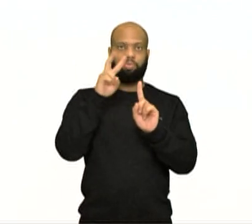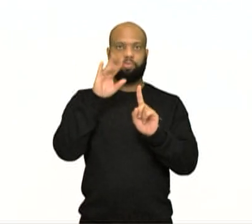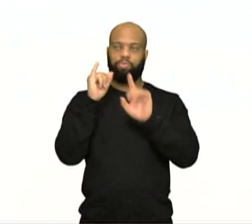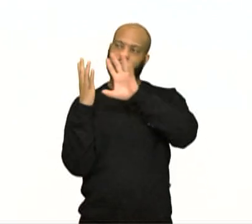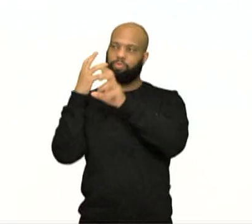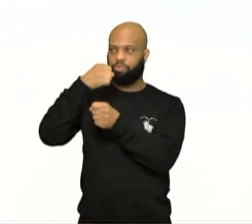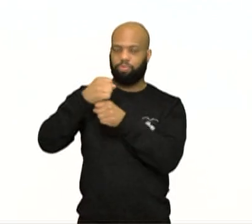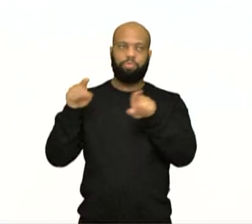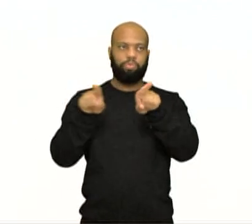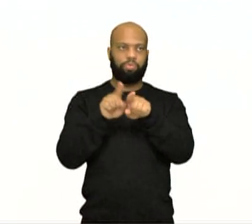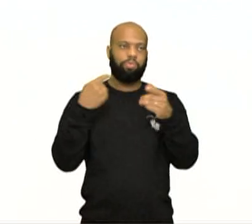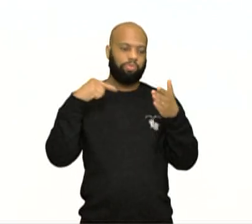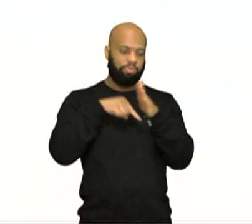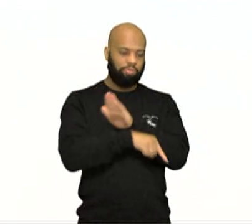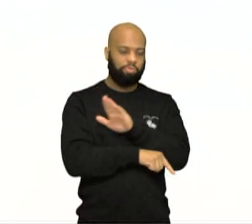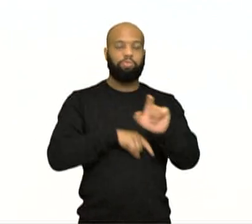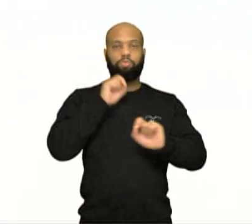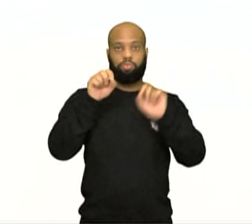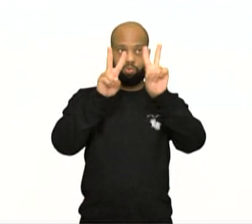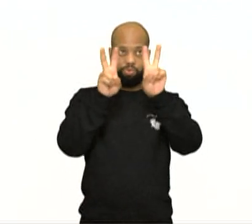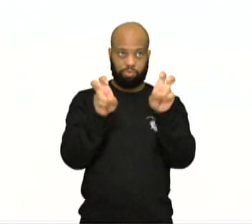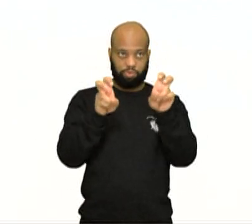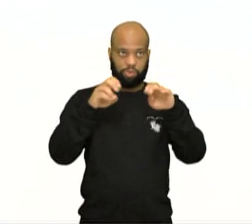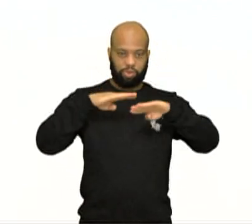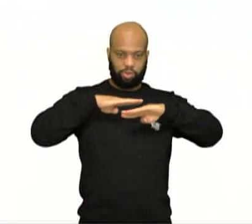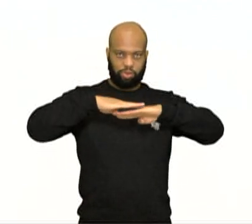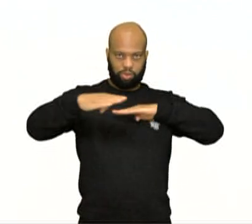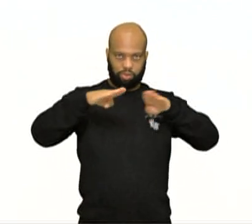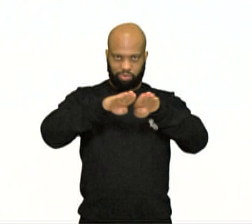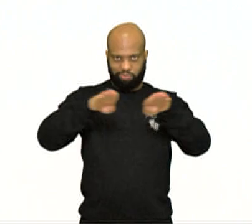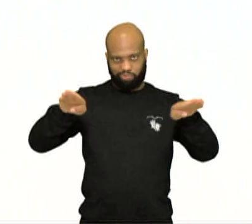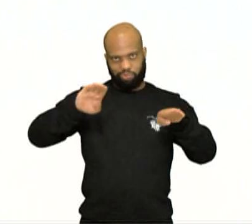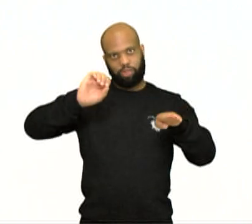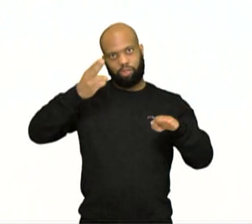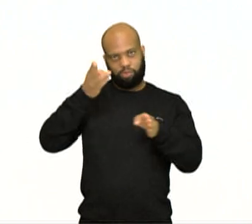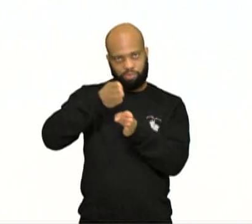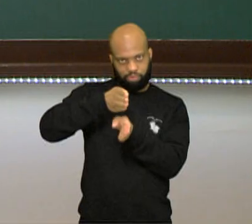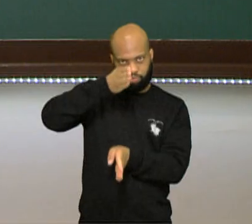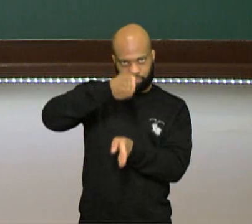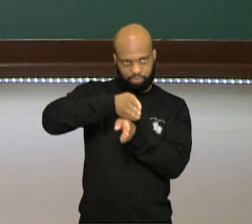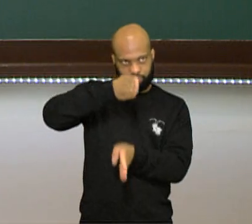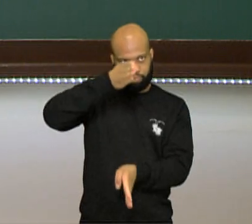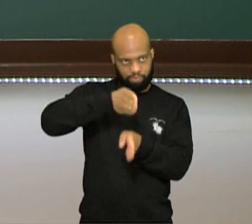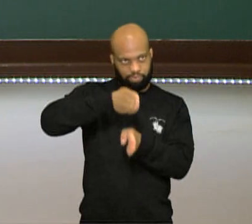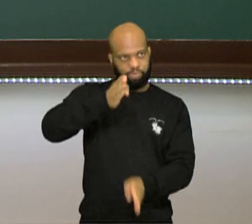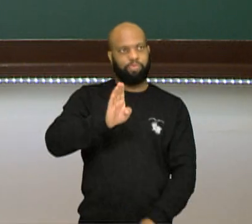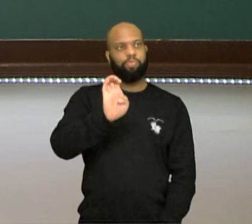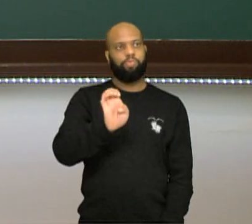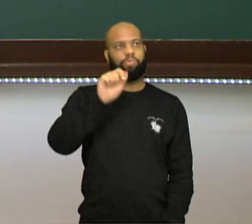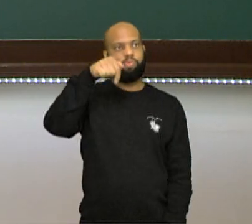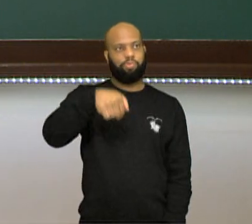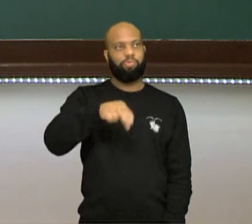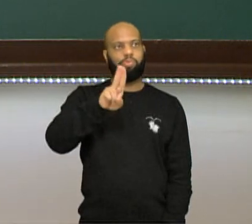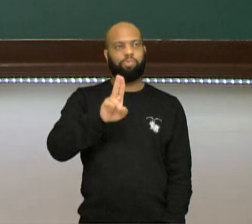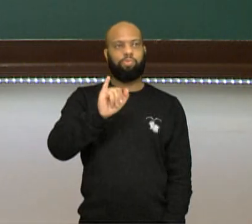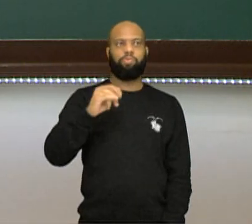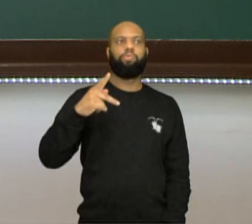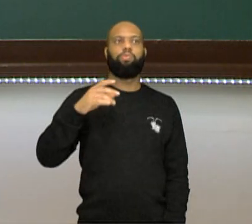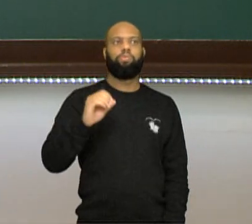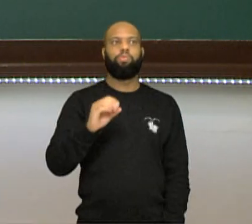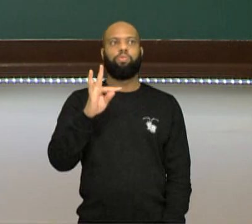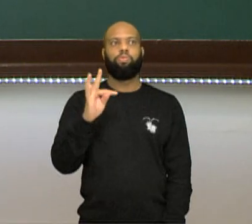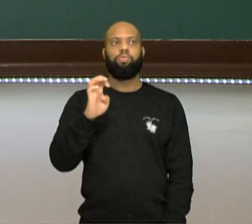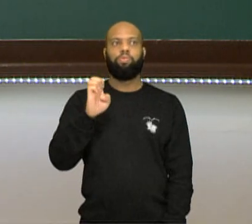o conceito de superfícies equipotenciais, porque a gente viu na aula anterior, então a gente retorna a ver esse conteúdo novamente.